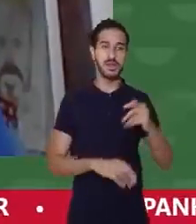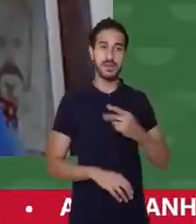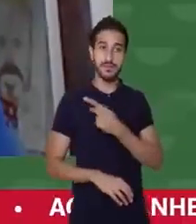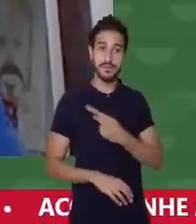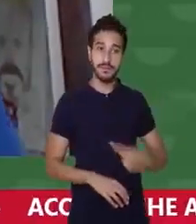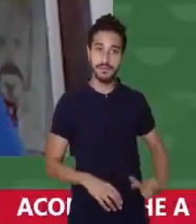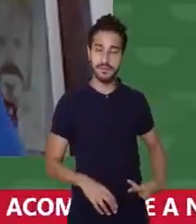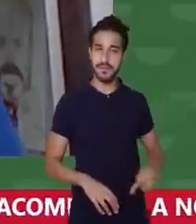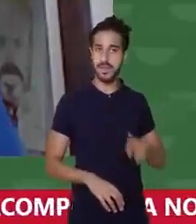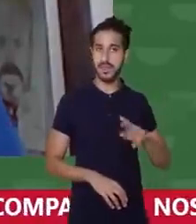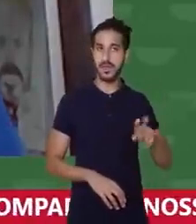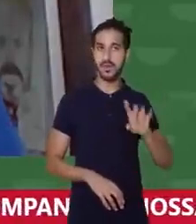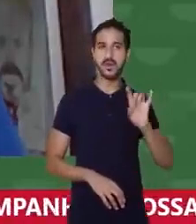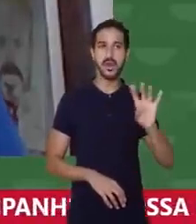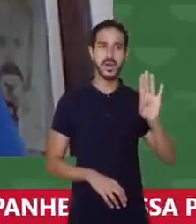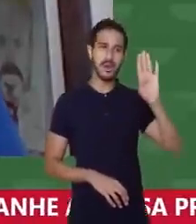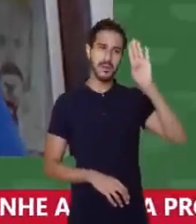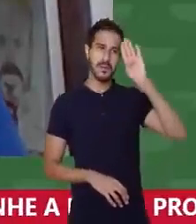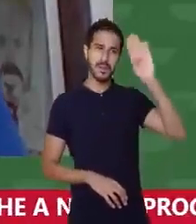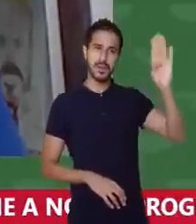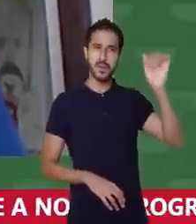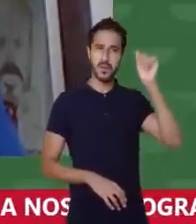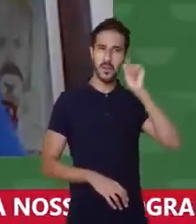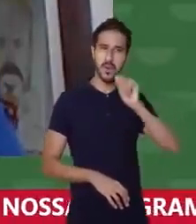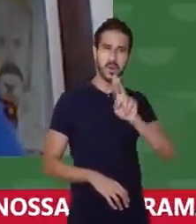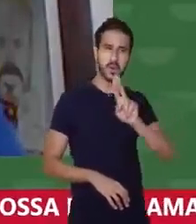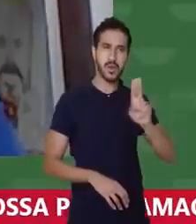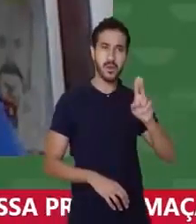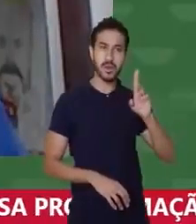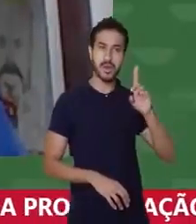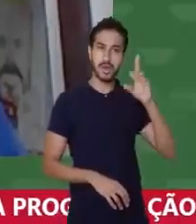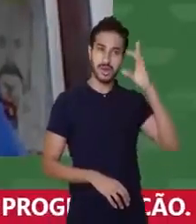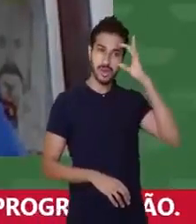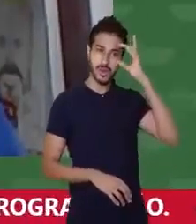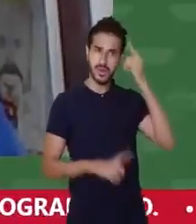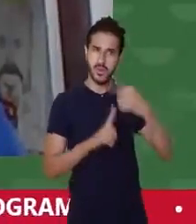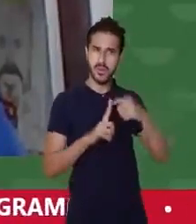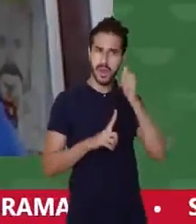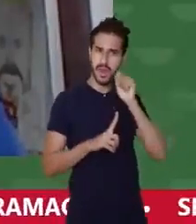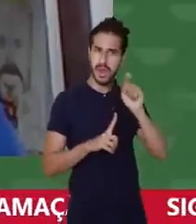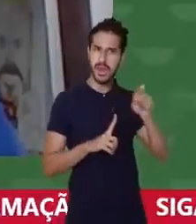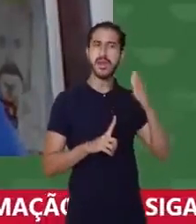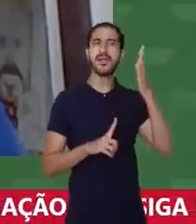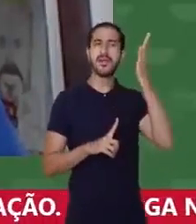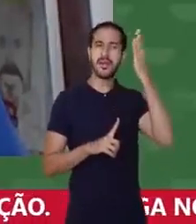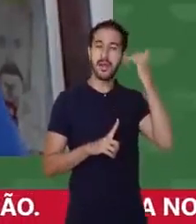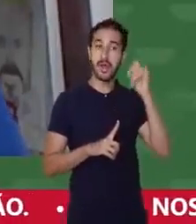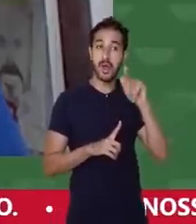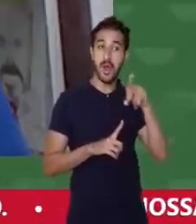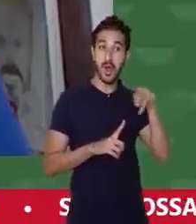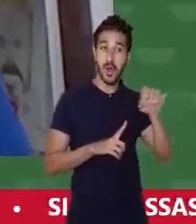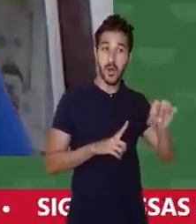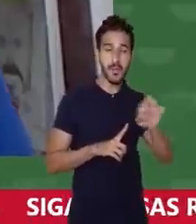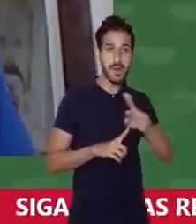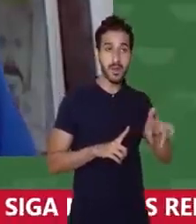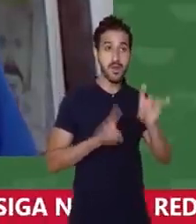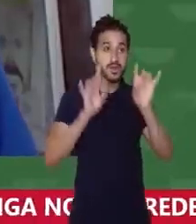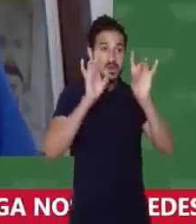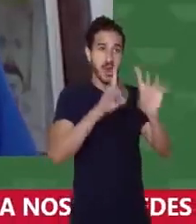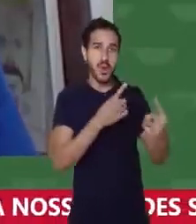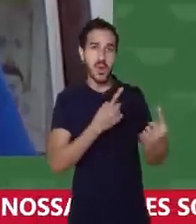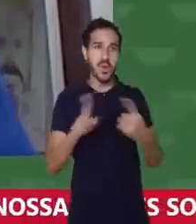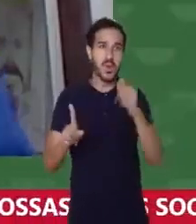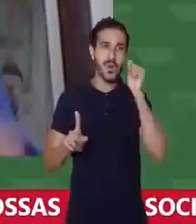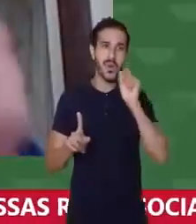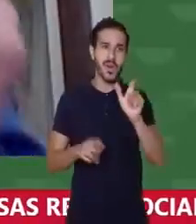presidenta. Não só a grande mulher chamada Dilma, porque ela sabia, o golpe não era só